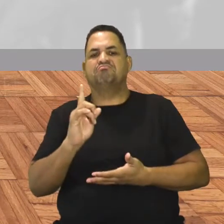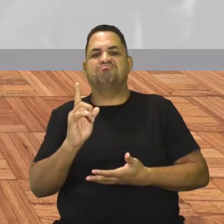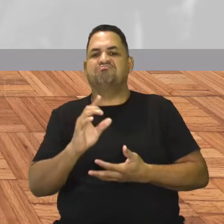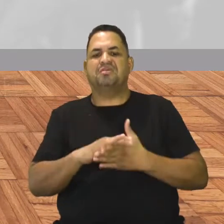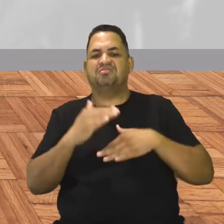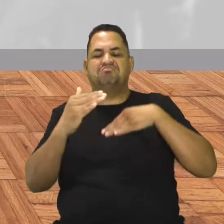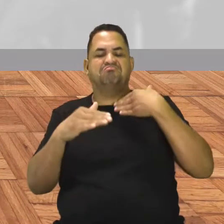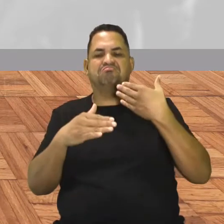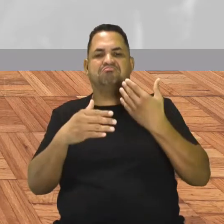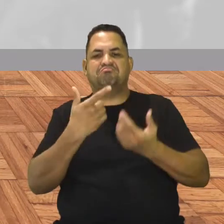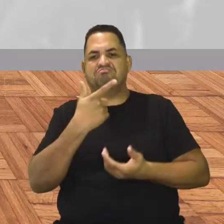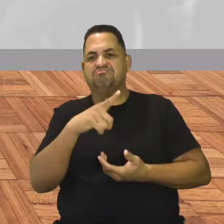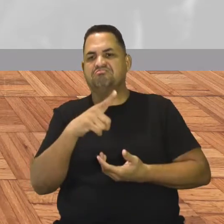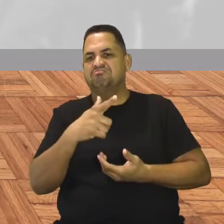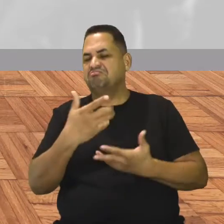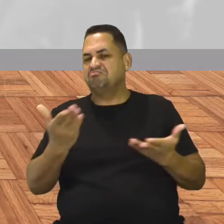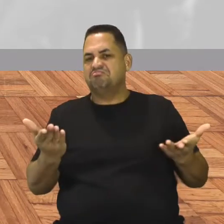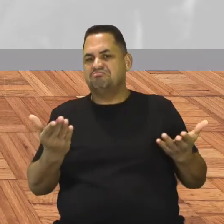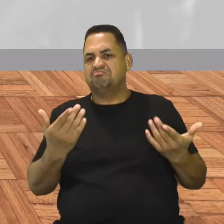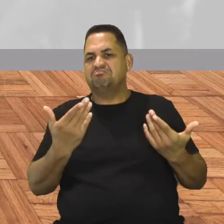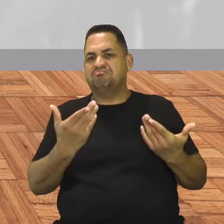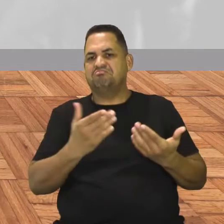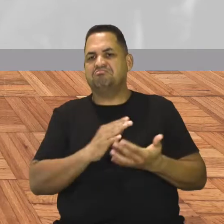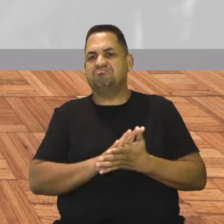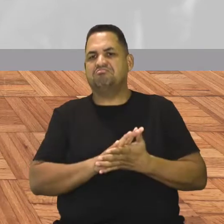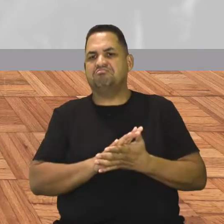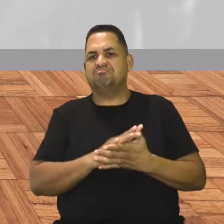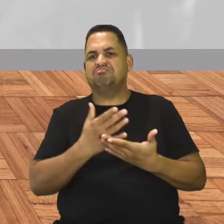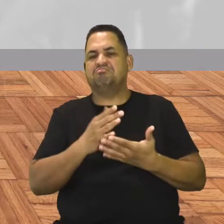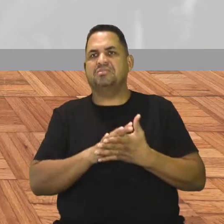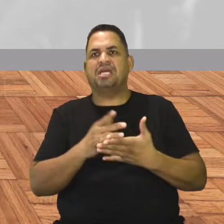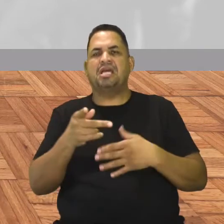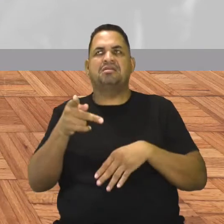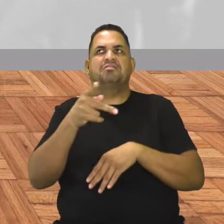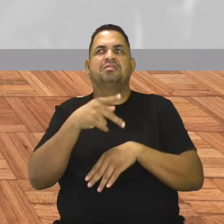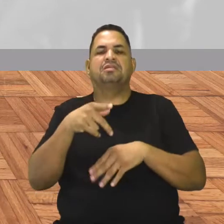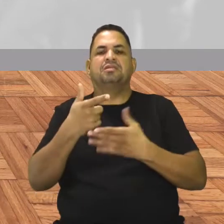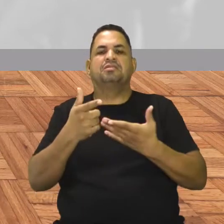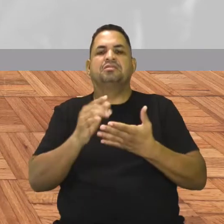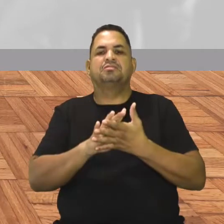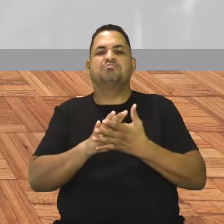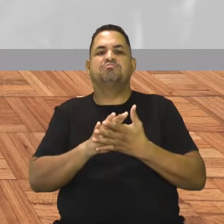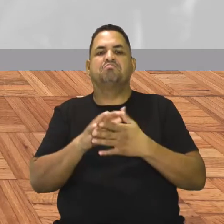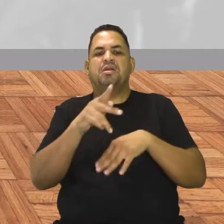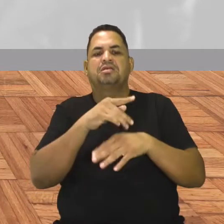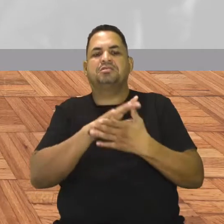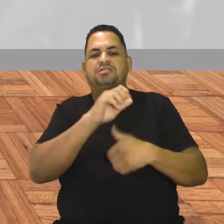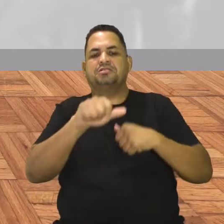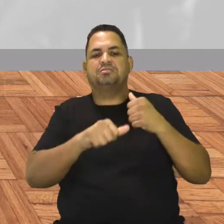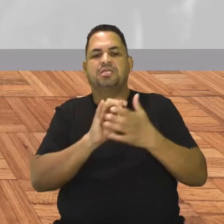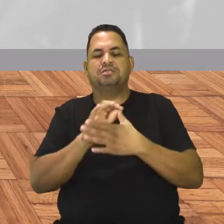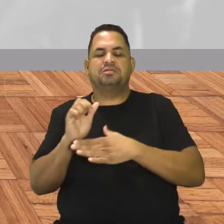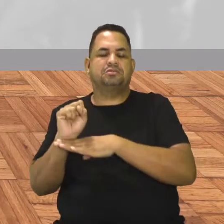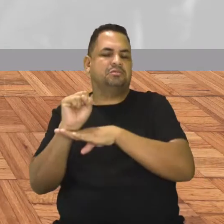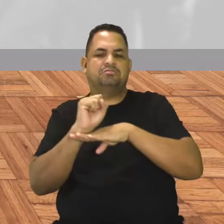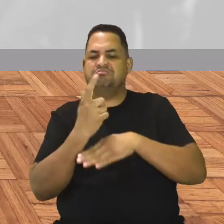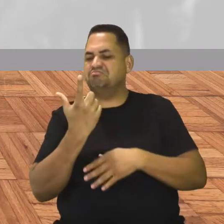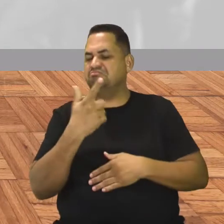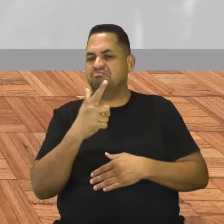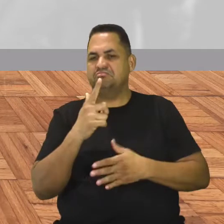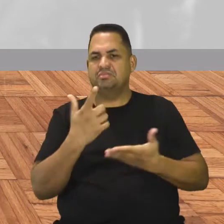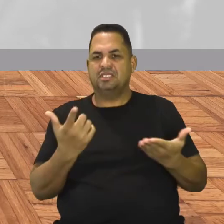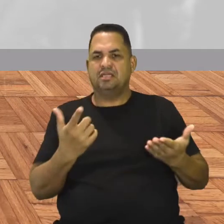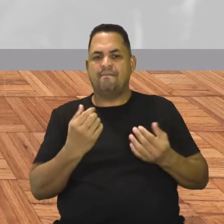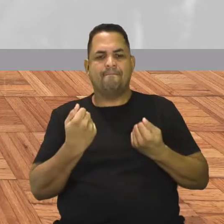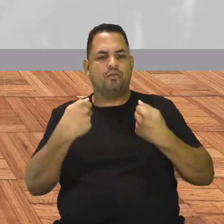mais. Hoje não temos mais uma internacional tentando que esses países se tornem socialistas. Nós